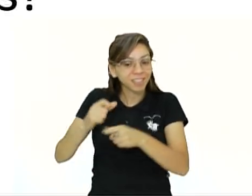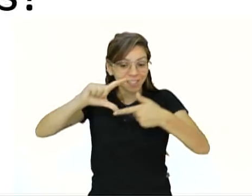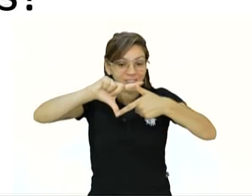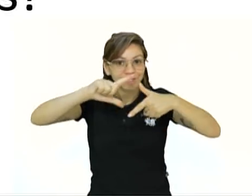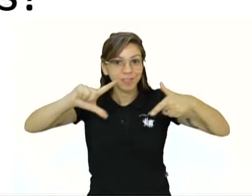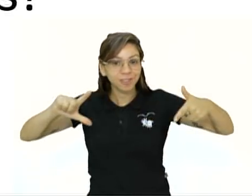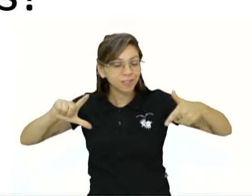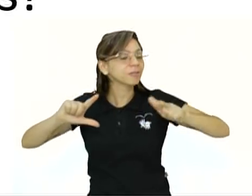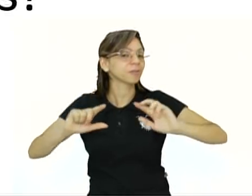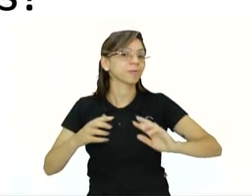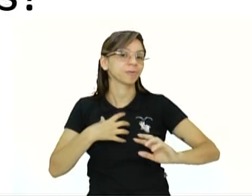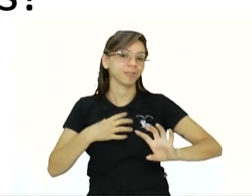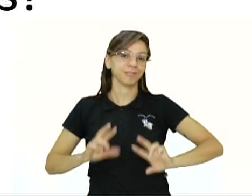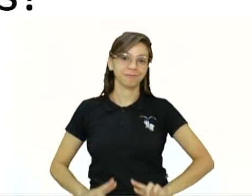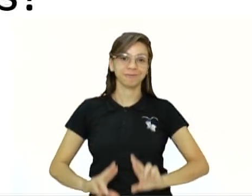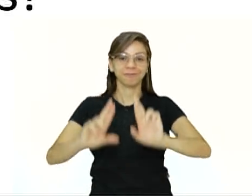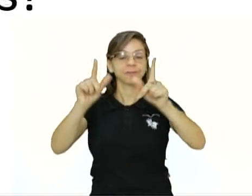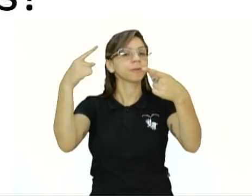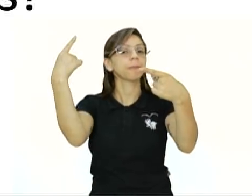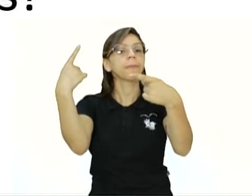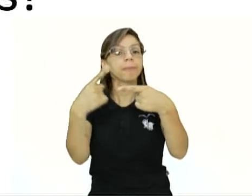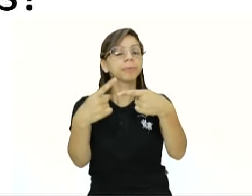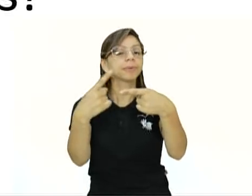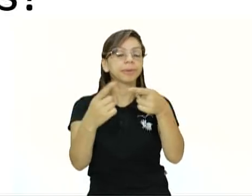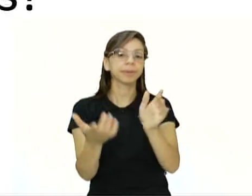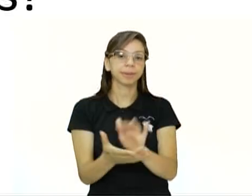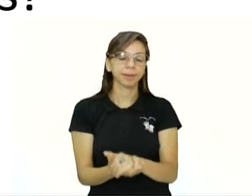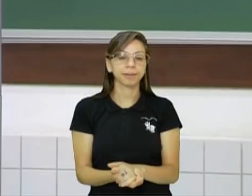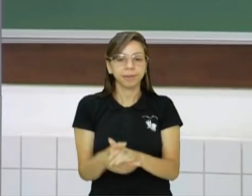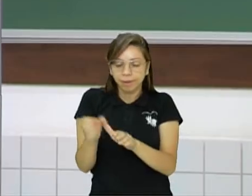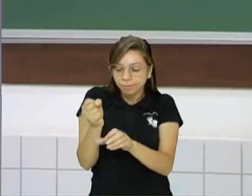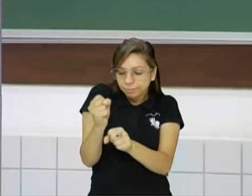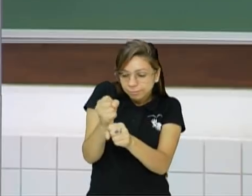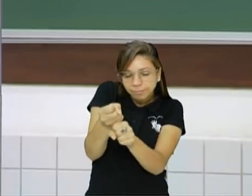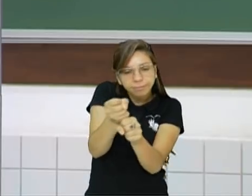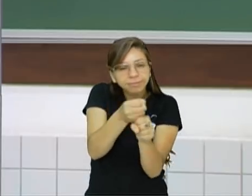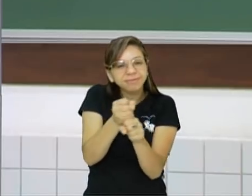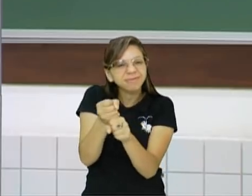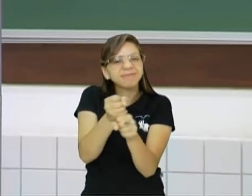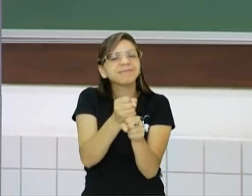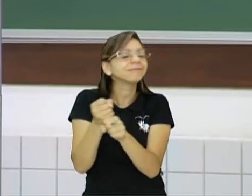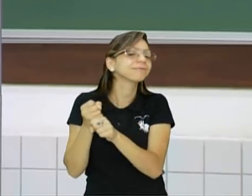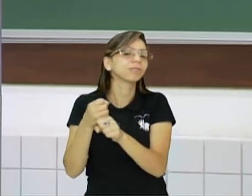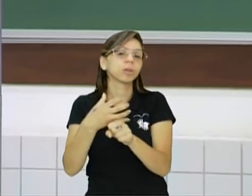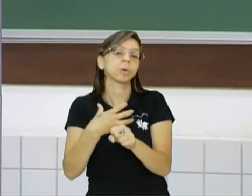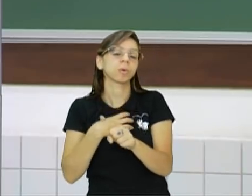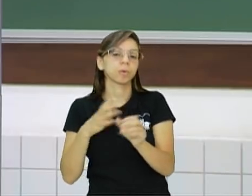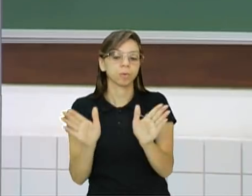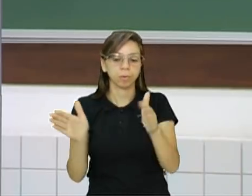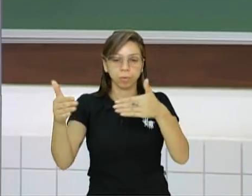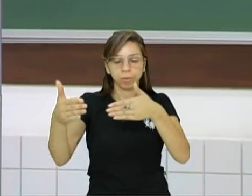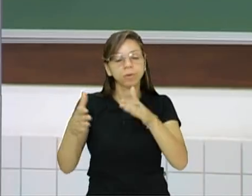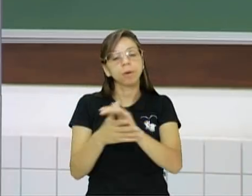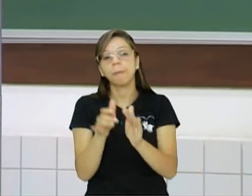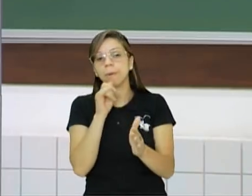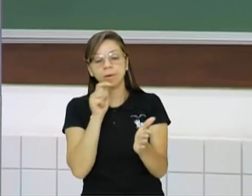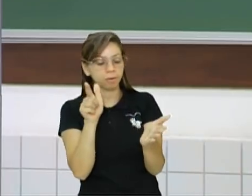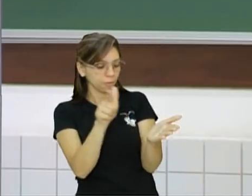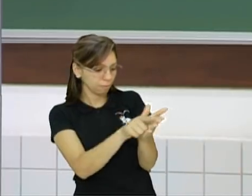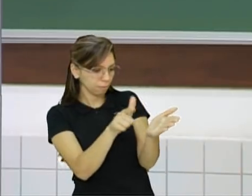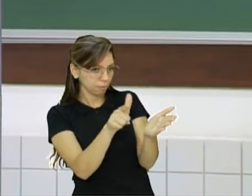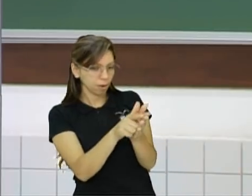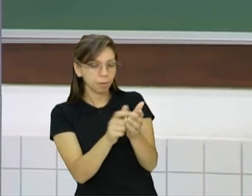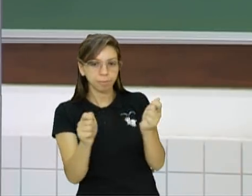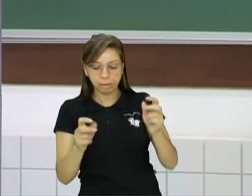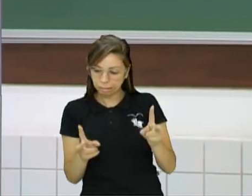forma diferente. Por quê? Porque vocês constroem o sólido geométrico quando ele vem no desenho de uma folha, que vocês têm